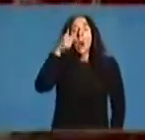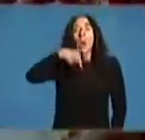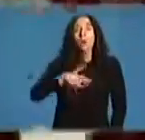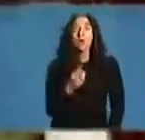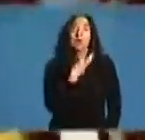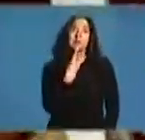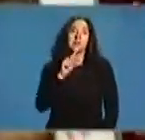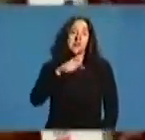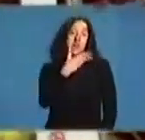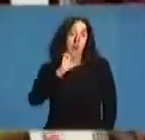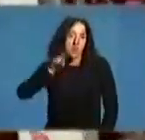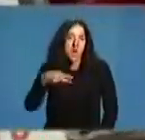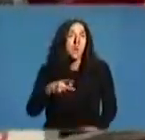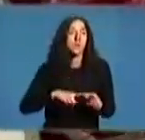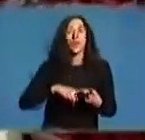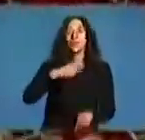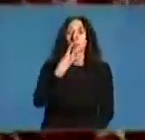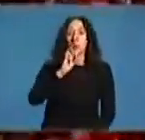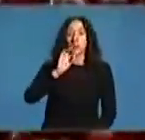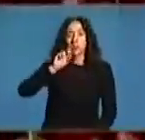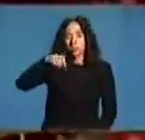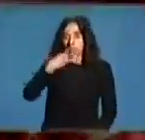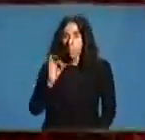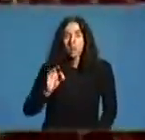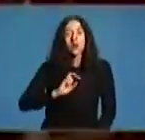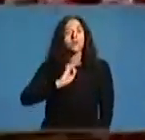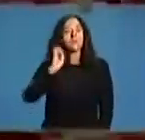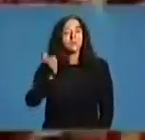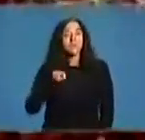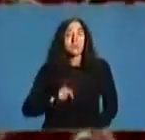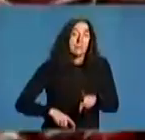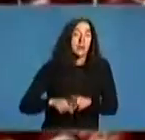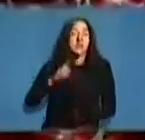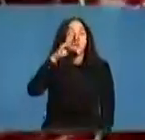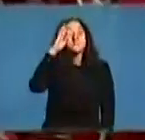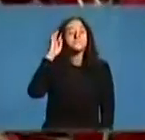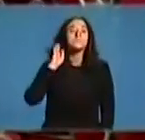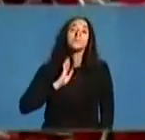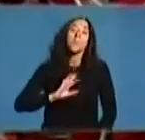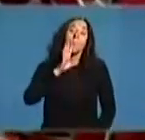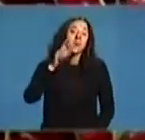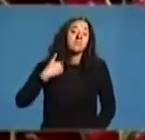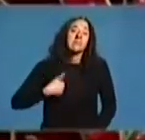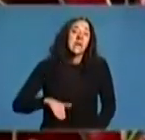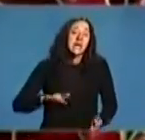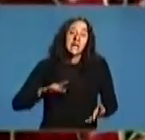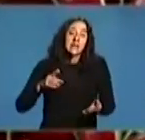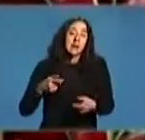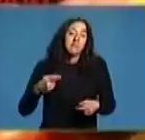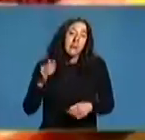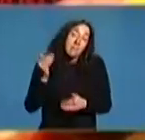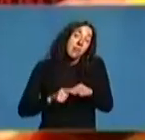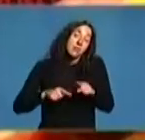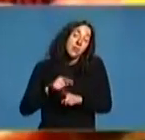a 3,90 e hai outra a 4,50. Sempre por caixa, despois son máis baratas. En caixinha sempre se baixa un